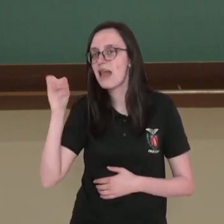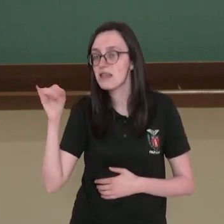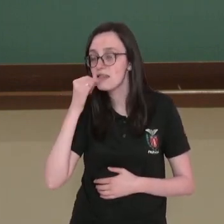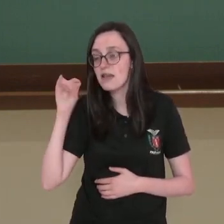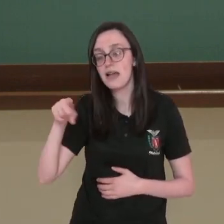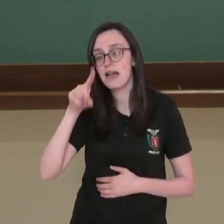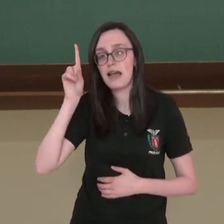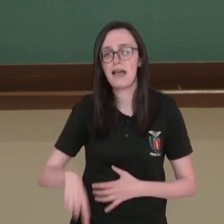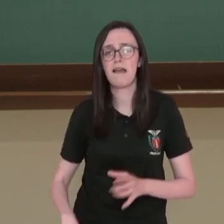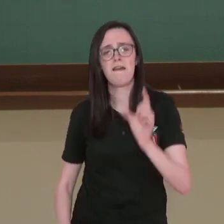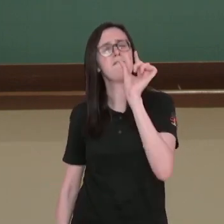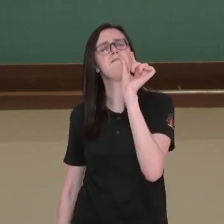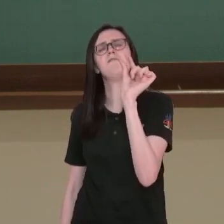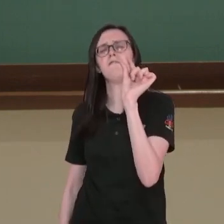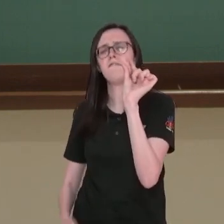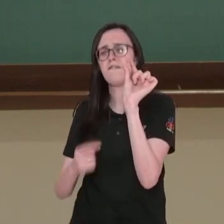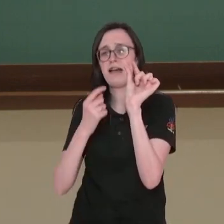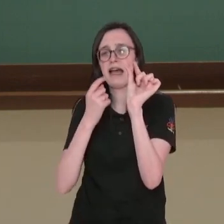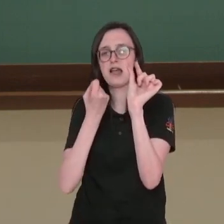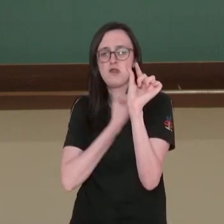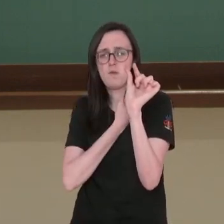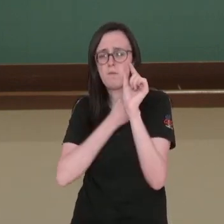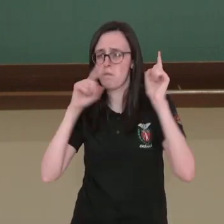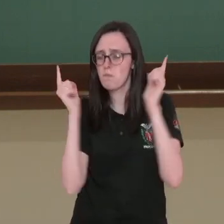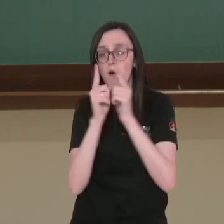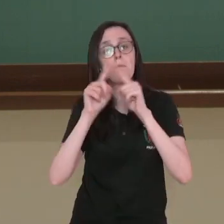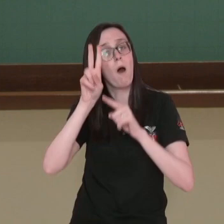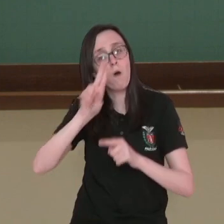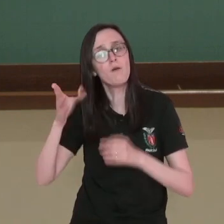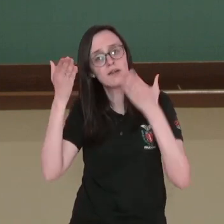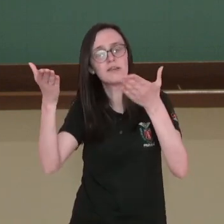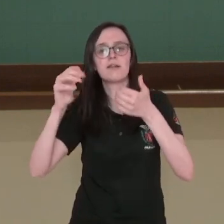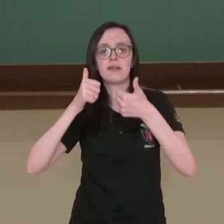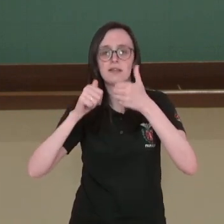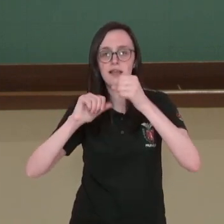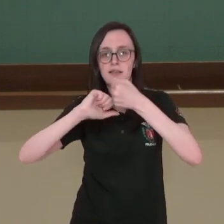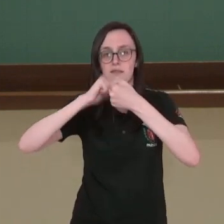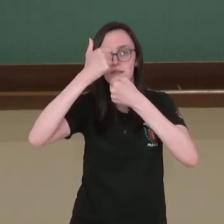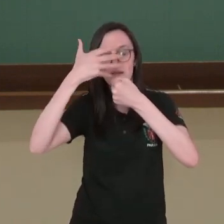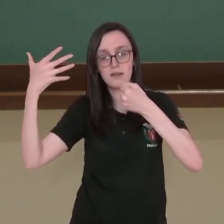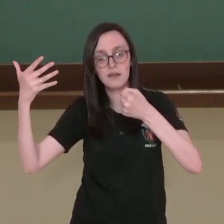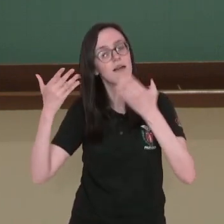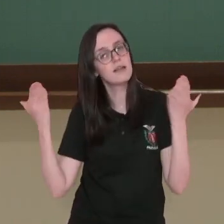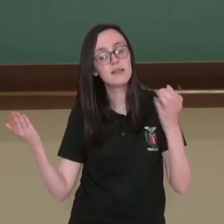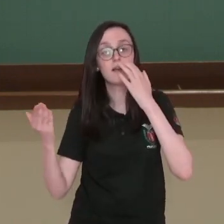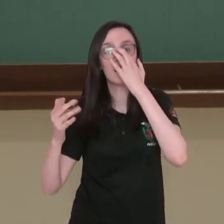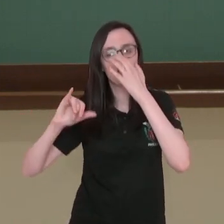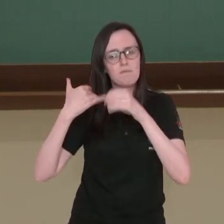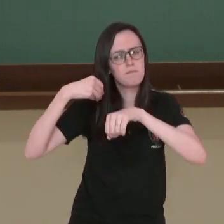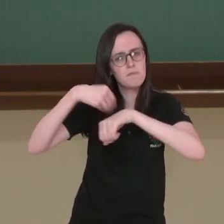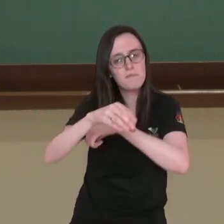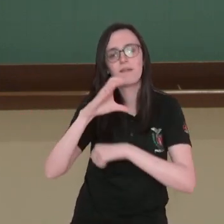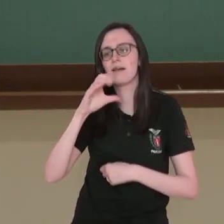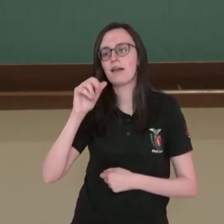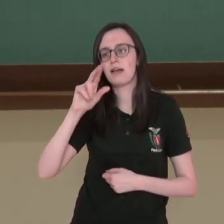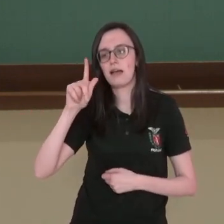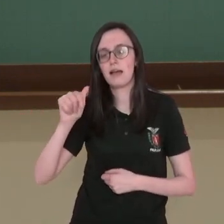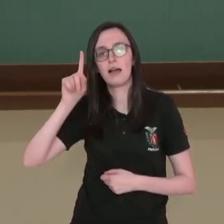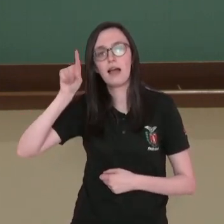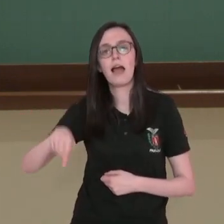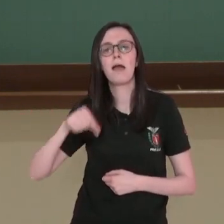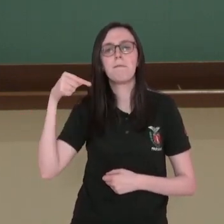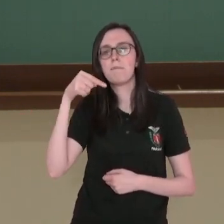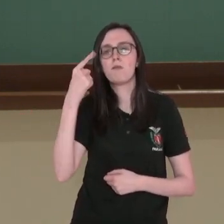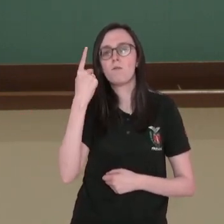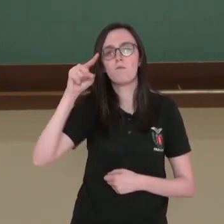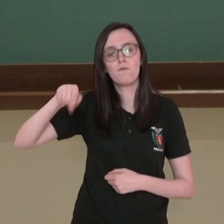valor muito baixo e ela é expressa em notação científica. Só adiantando para você, a carga de um elétron é menos